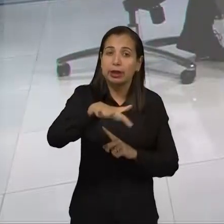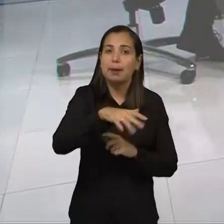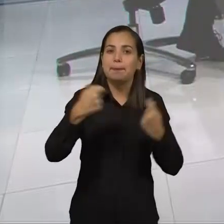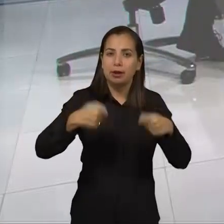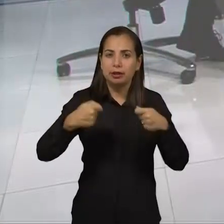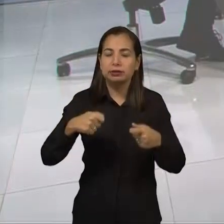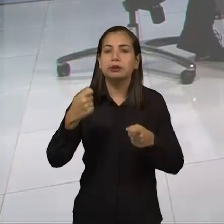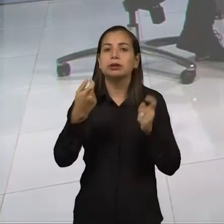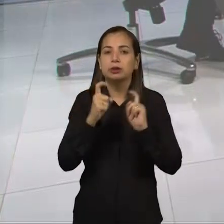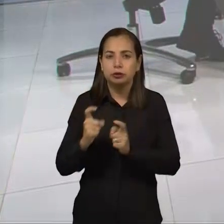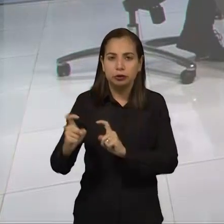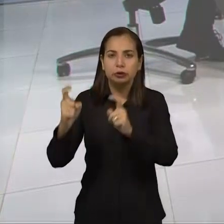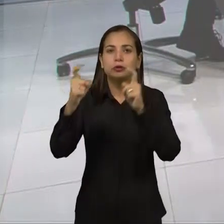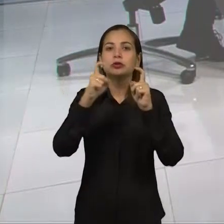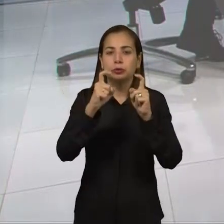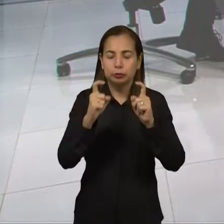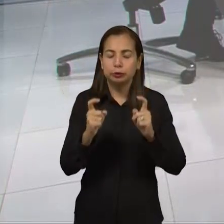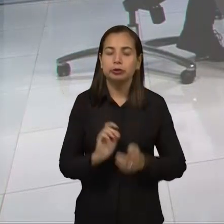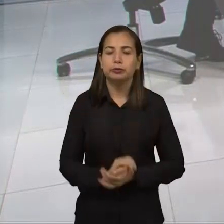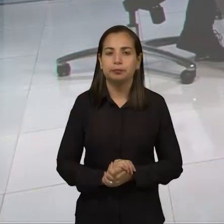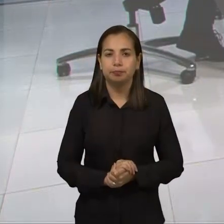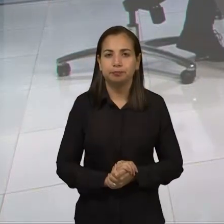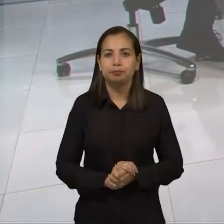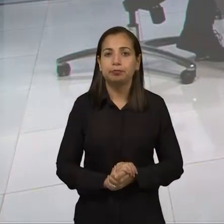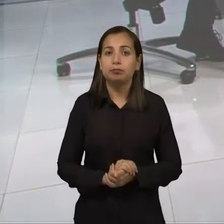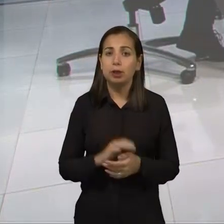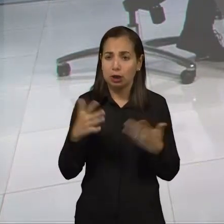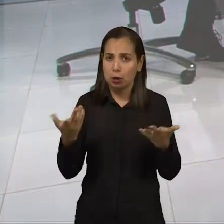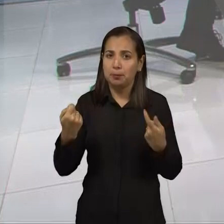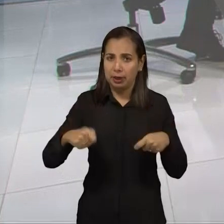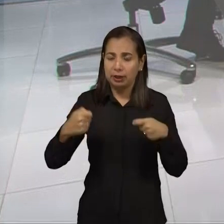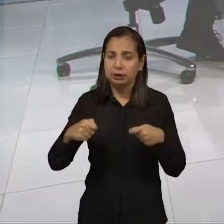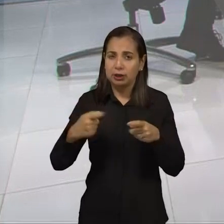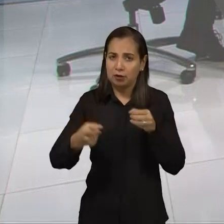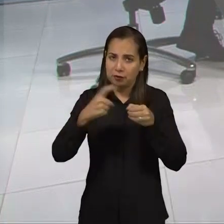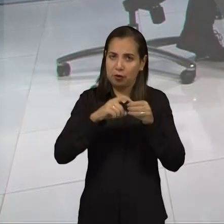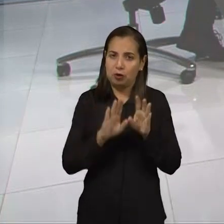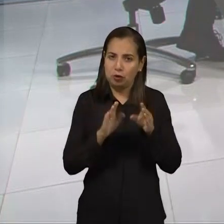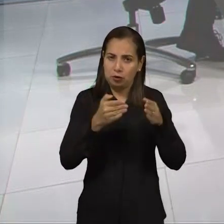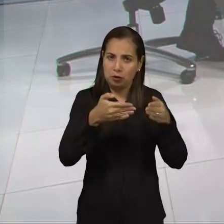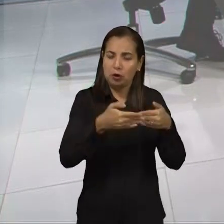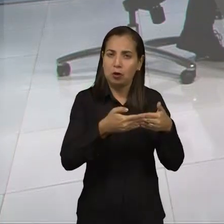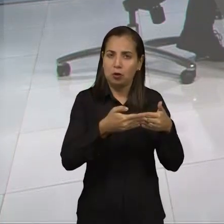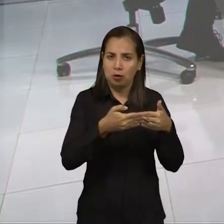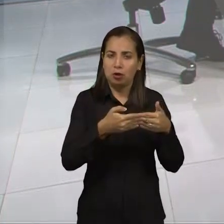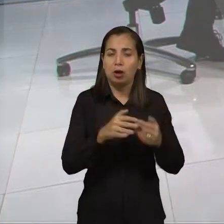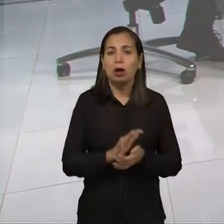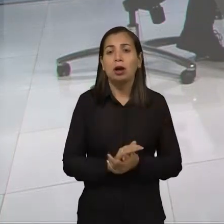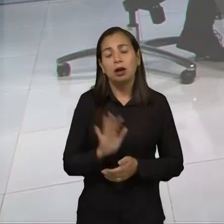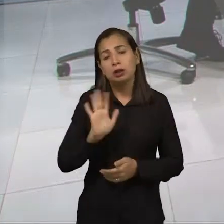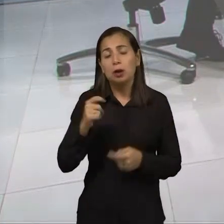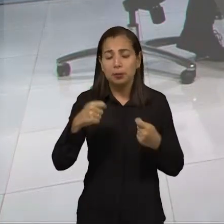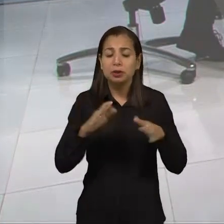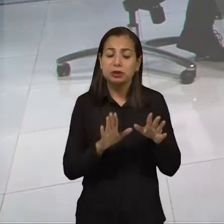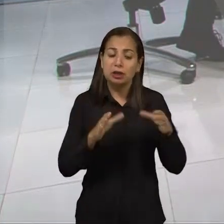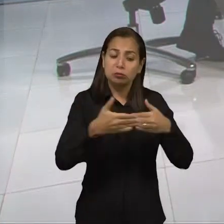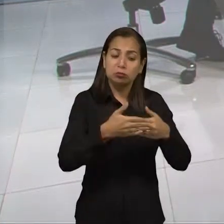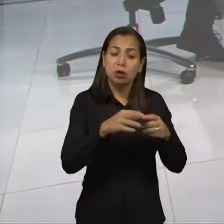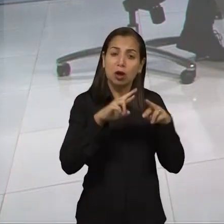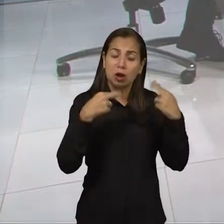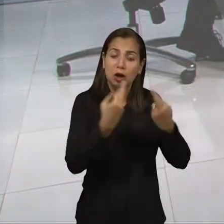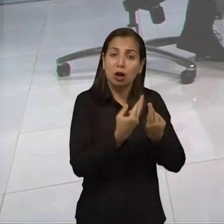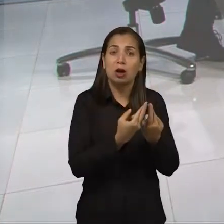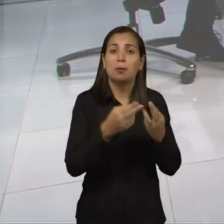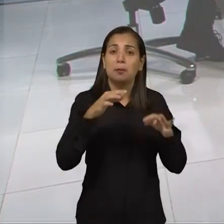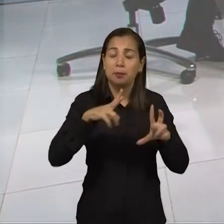nesta campanha presidencial. Para você tem que voltar a falar nos autos. Tem que voltar a falar nos autos, não que não está no mundo, não está nos autos. Não, também o que está no